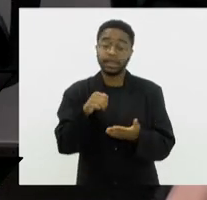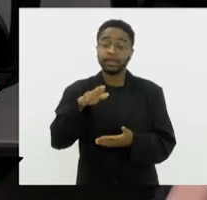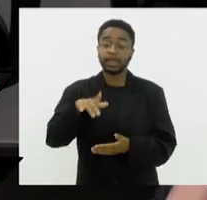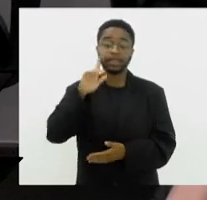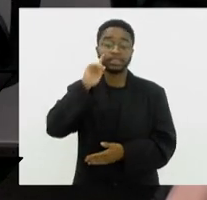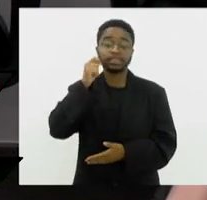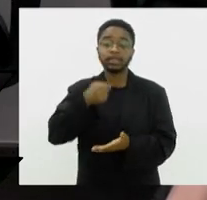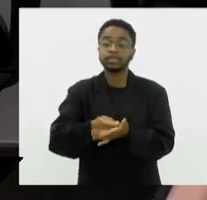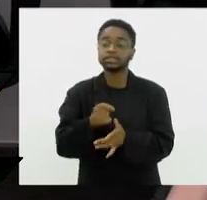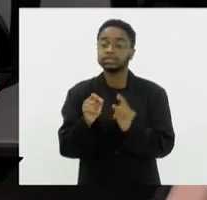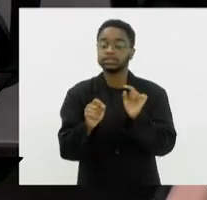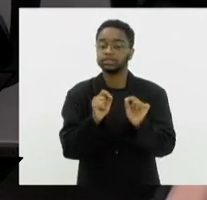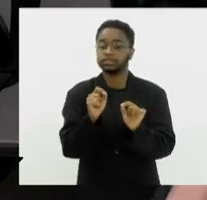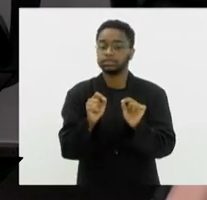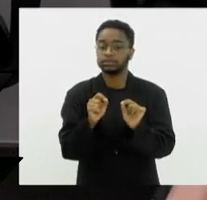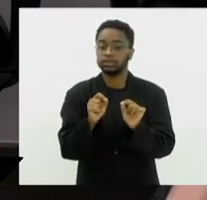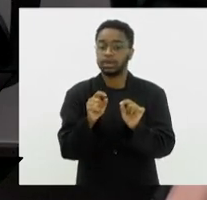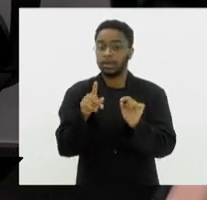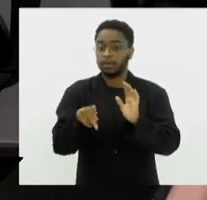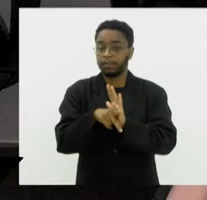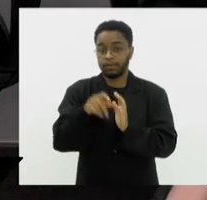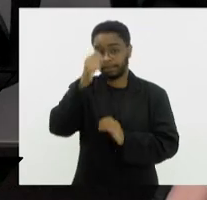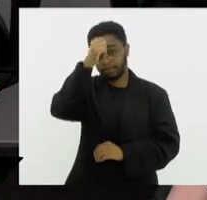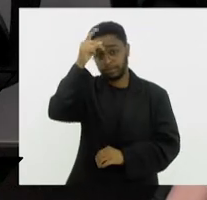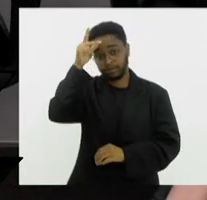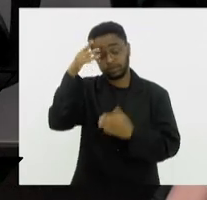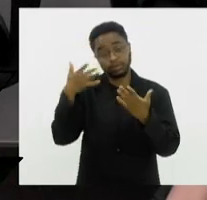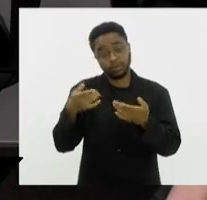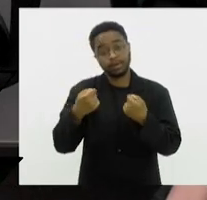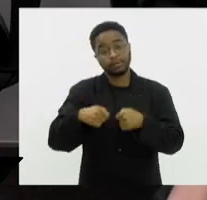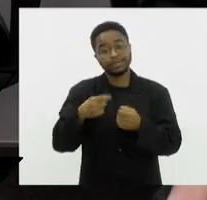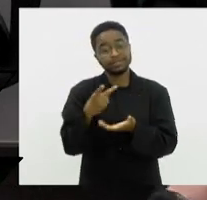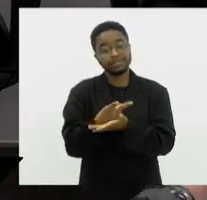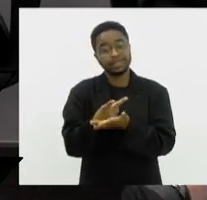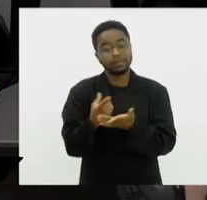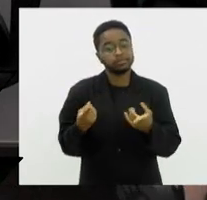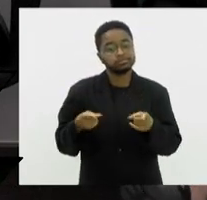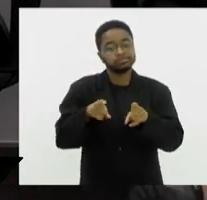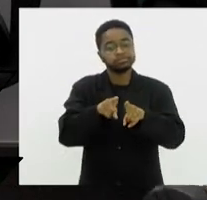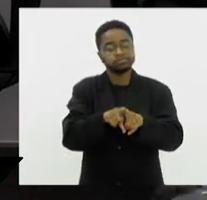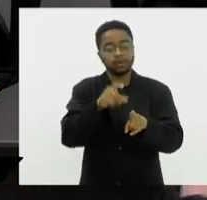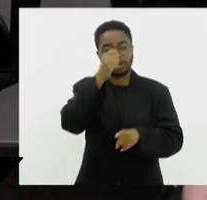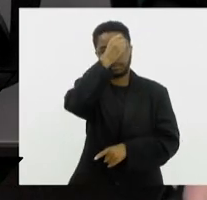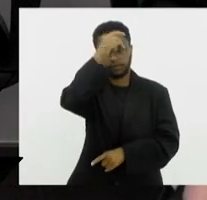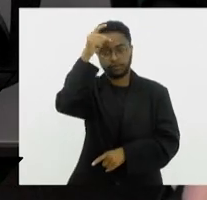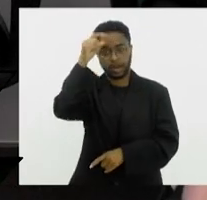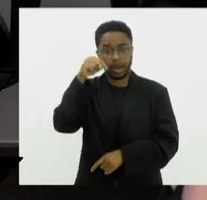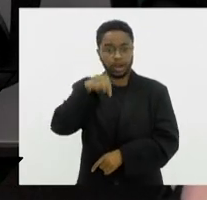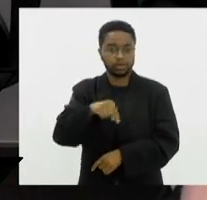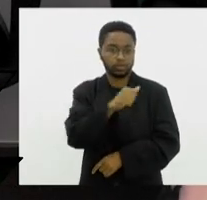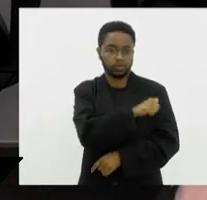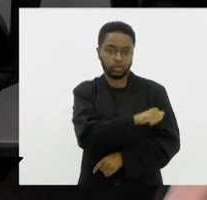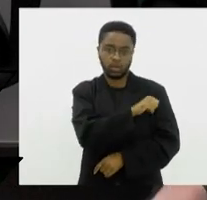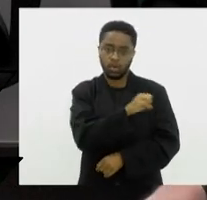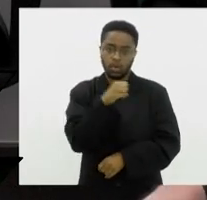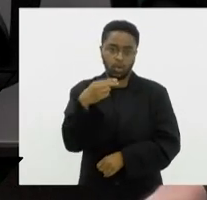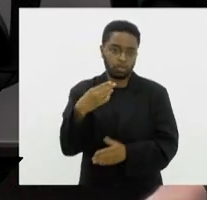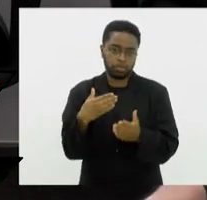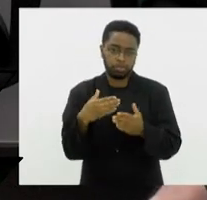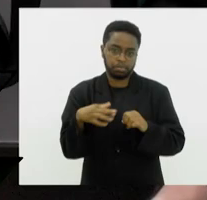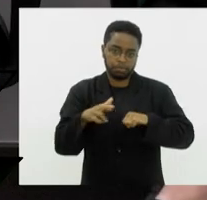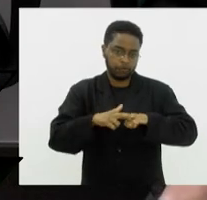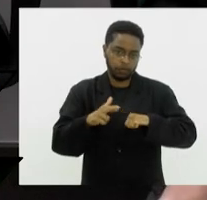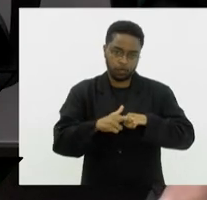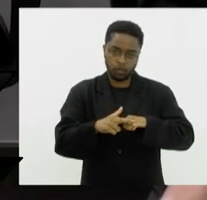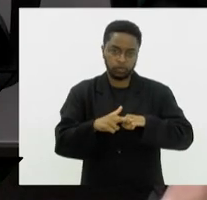decidir isso... É o município. Então, tem sempre convênio com o município, seja na cidade do Rio de Janeiro, seja em Belfor Roxo,